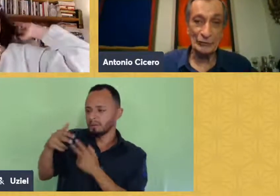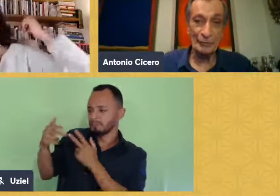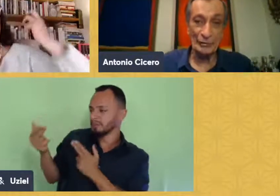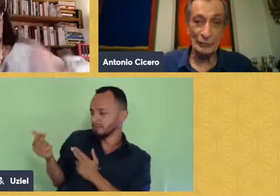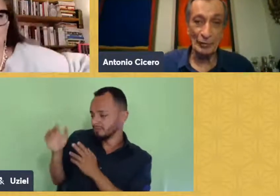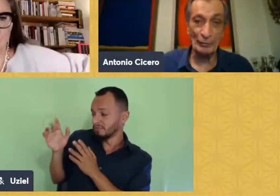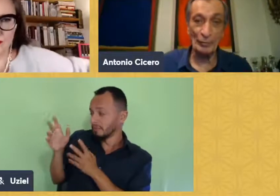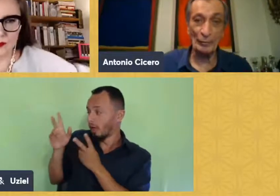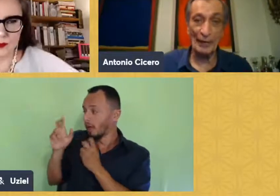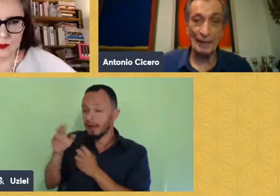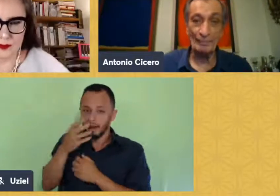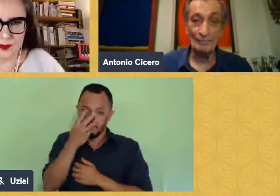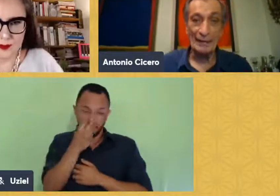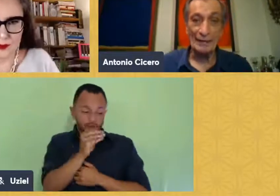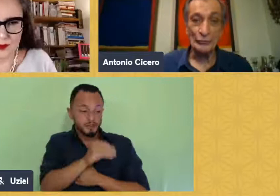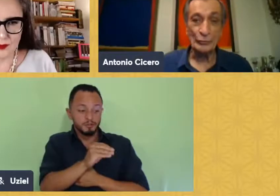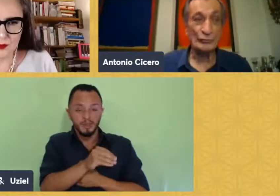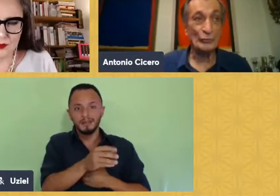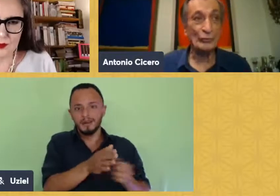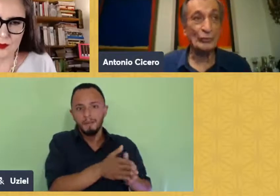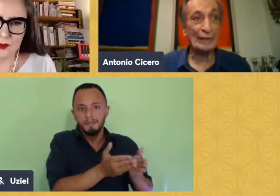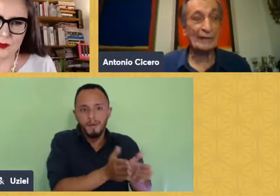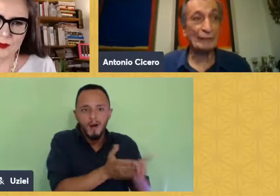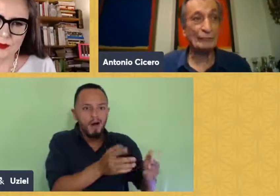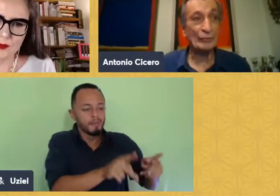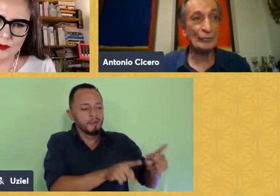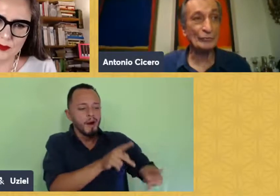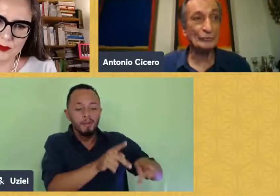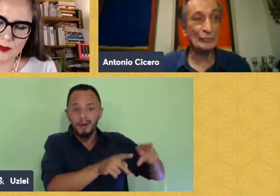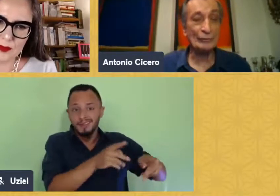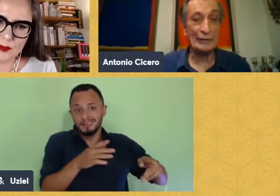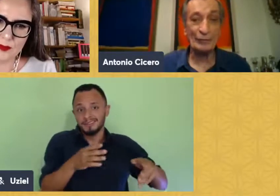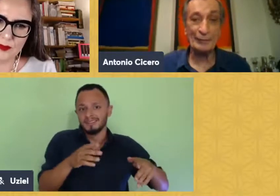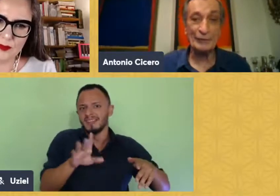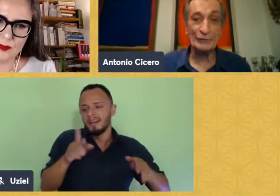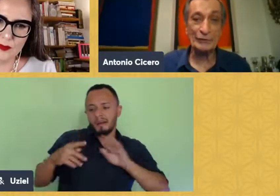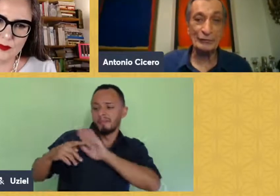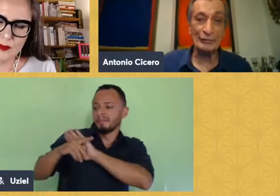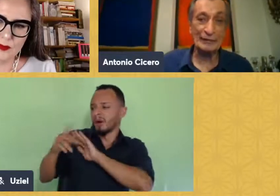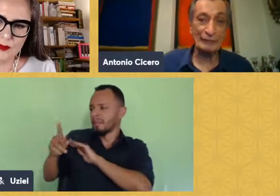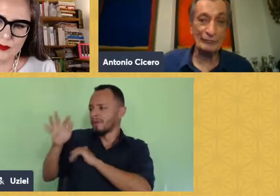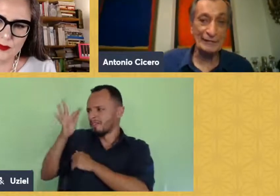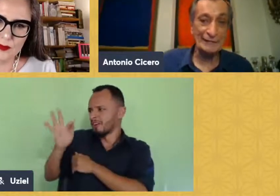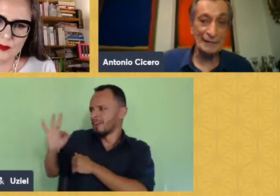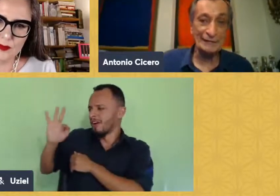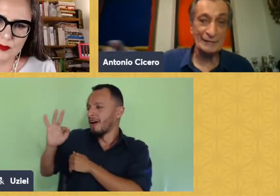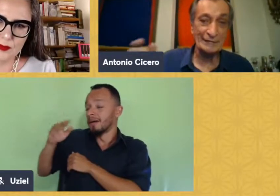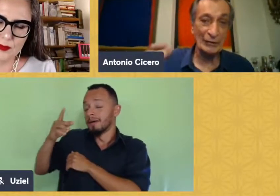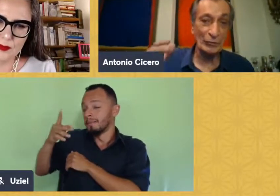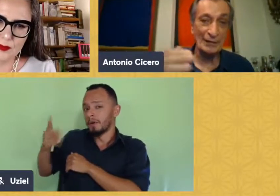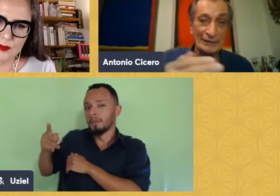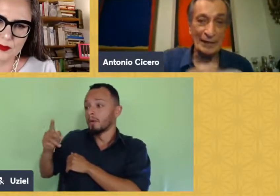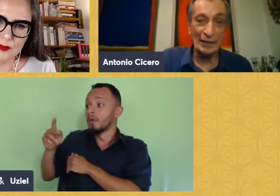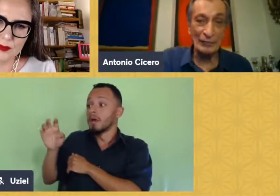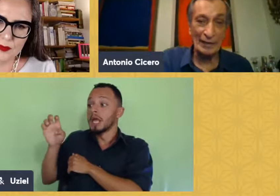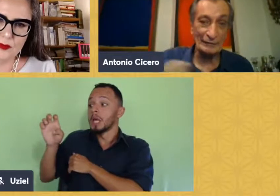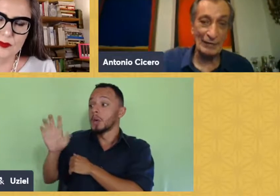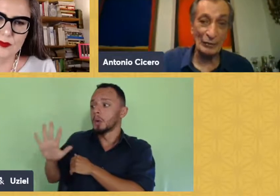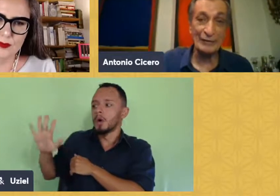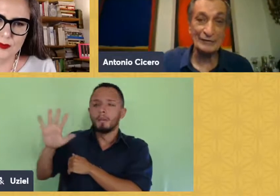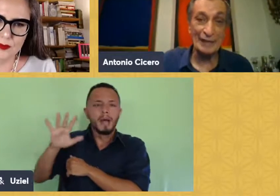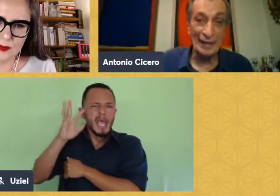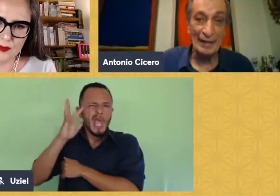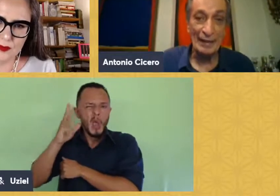um desprezo pelo popular. No fundo, eu penso que foram até franceses que começaram